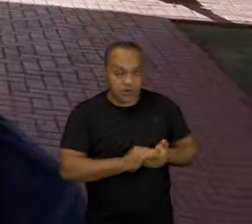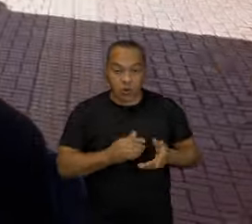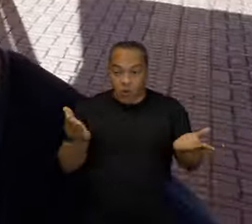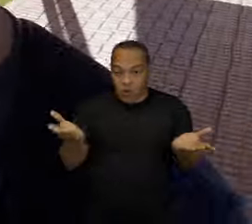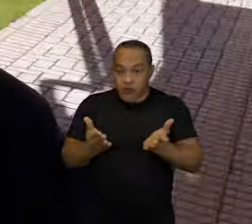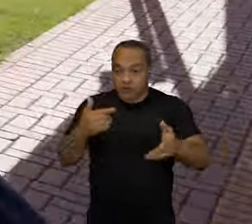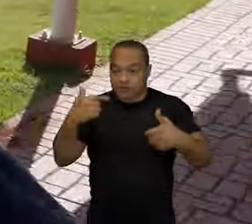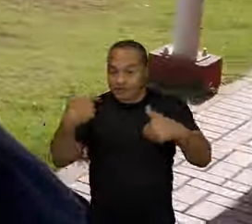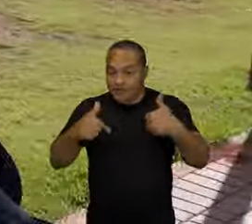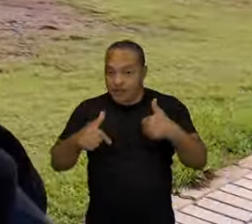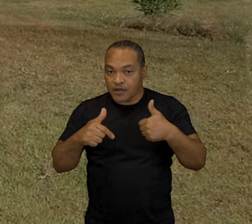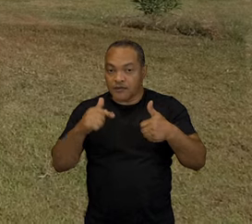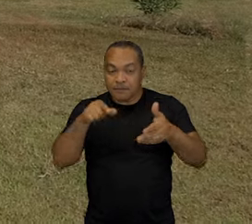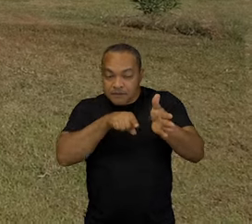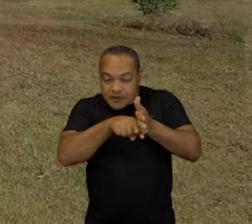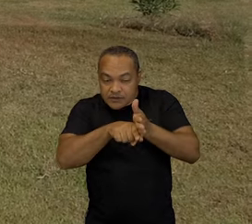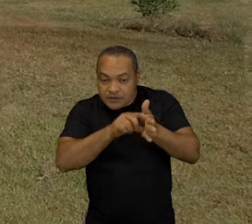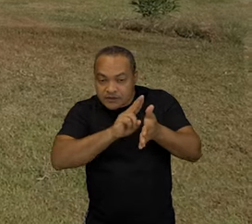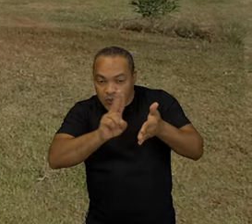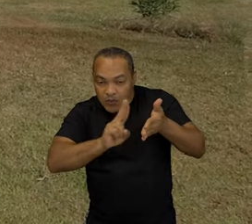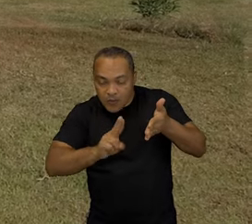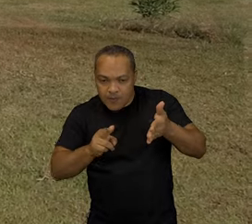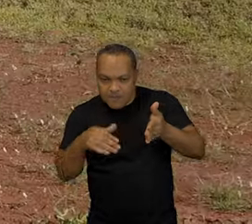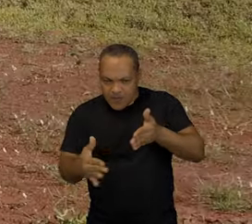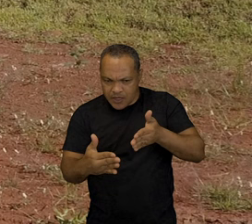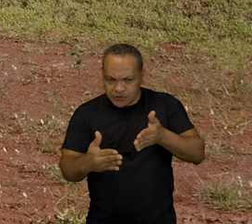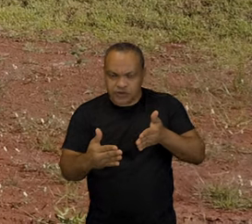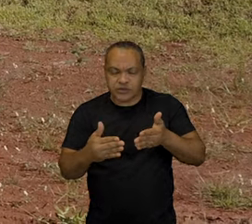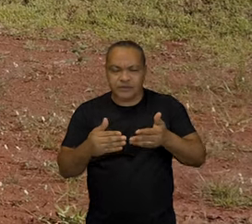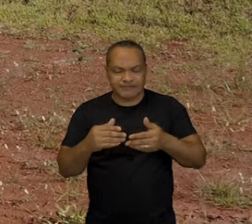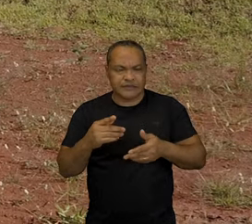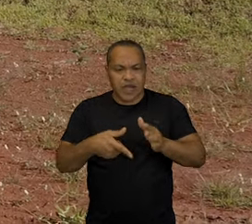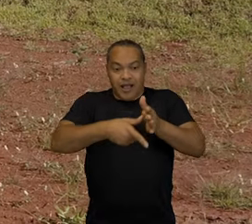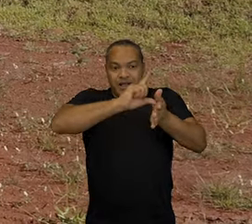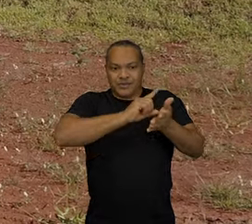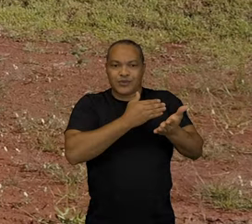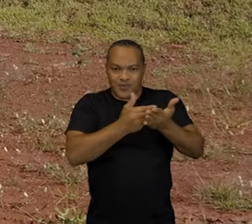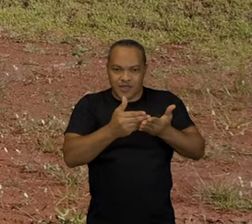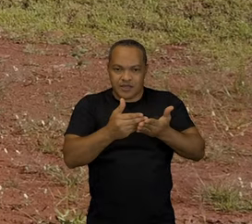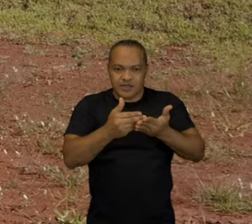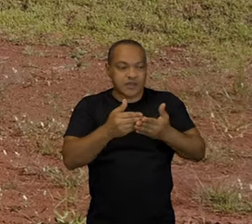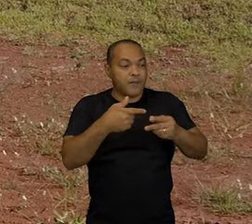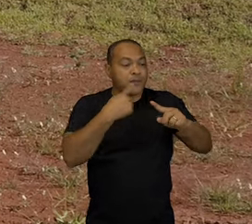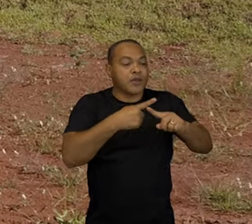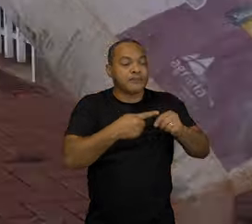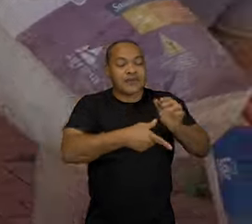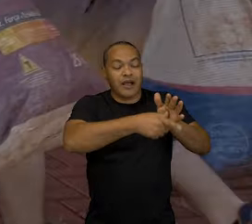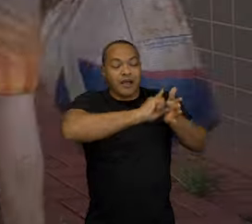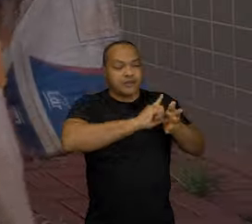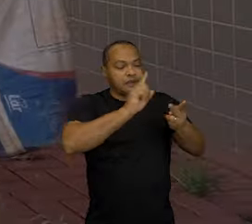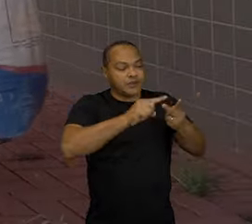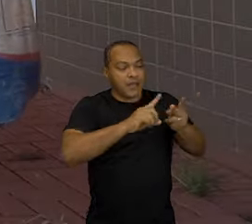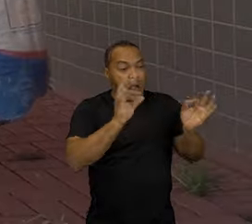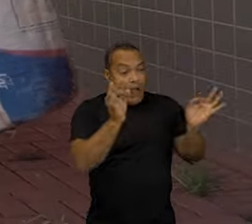Trabalhos de levantamento de espécies começam muito antes de ir para campo, coletar as espécies, e termina muito